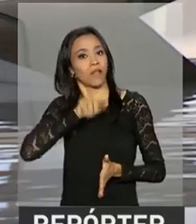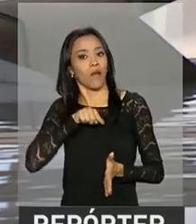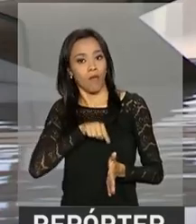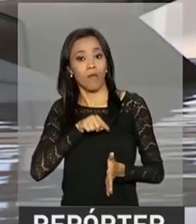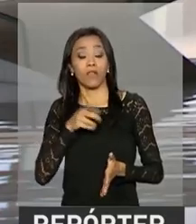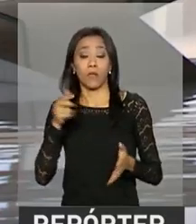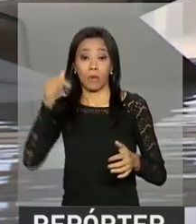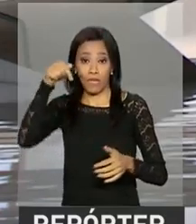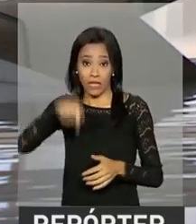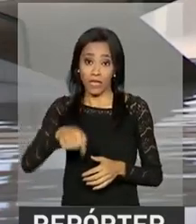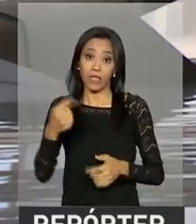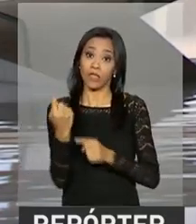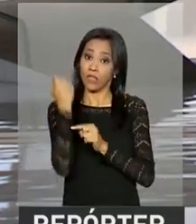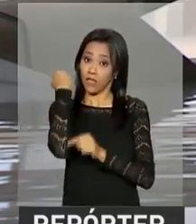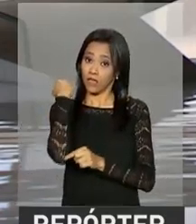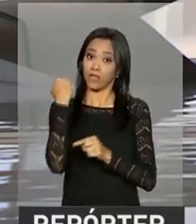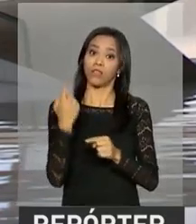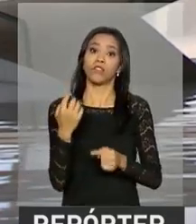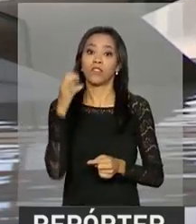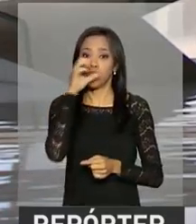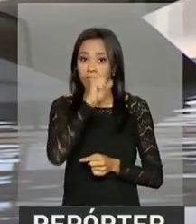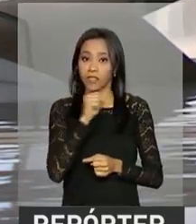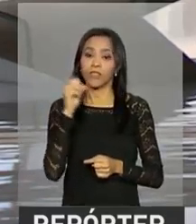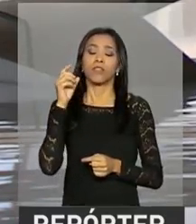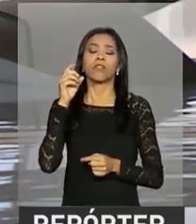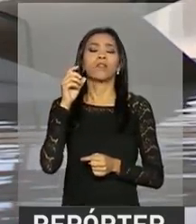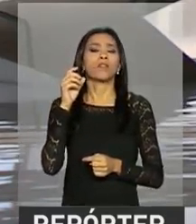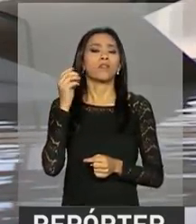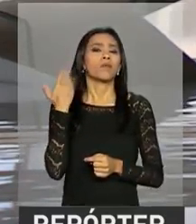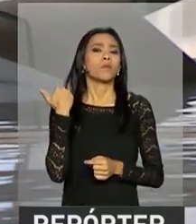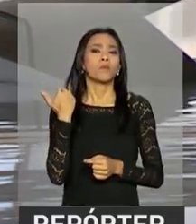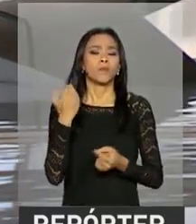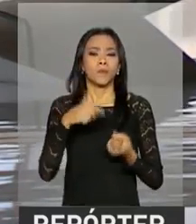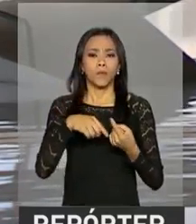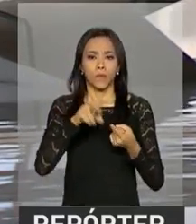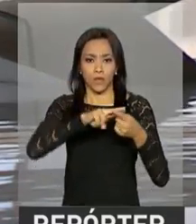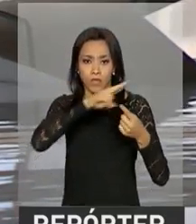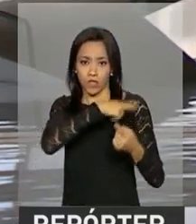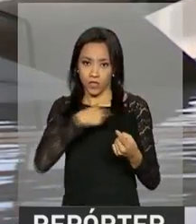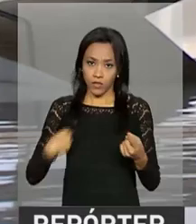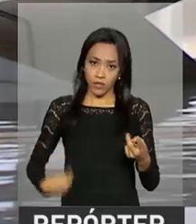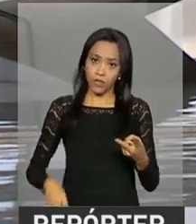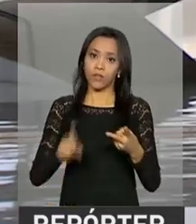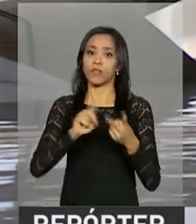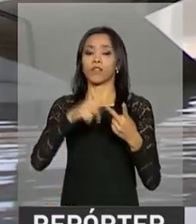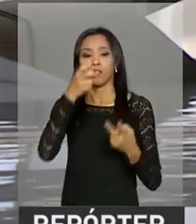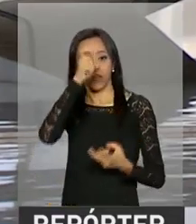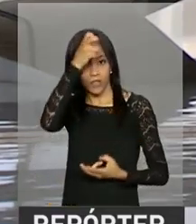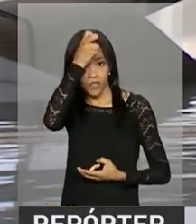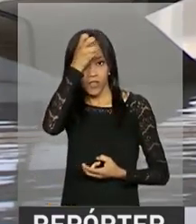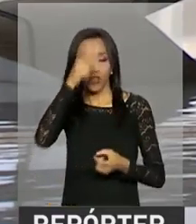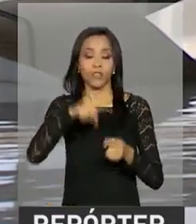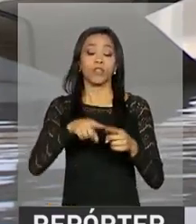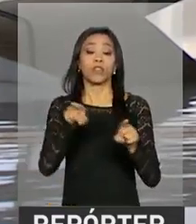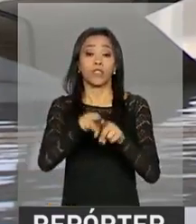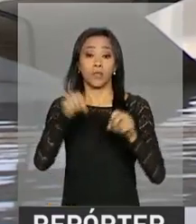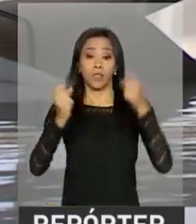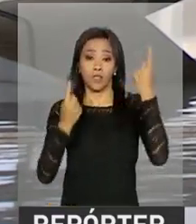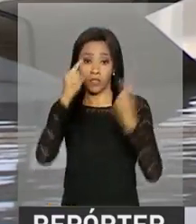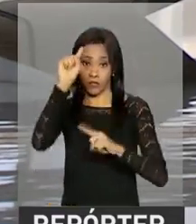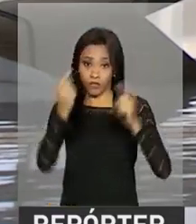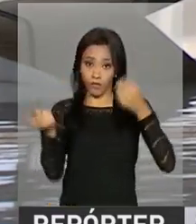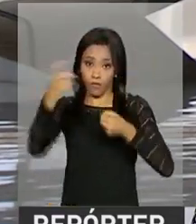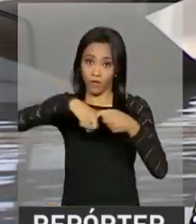nesse fim de semana chil China Egito e Chile voltaram a comprar carne do Brasil o